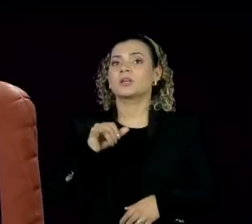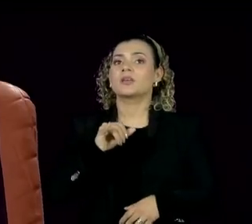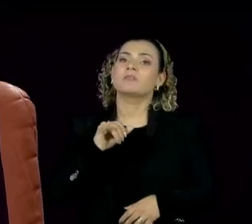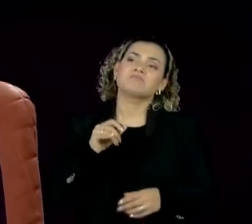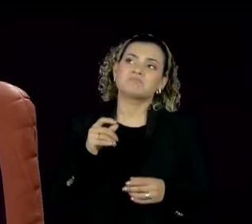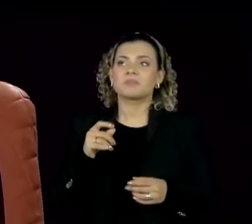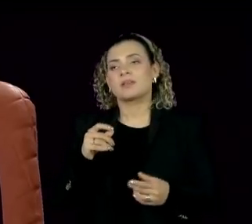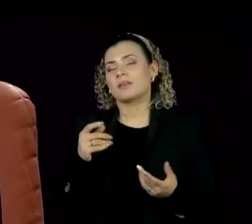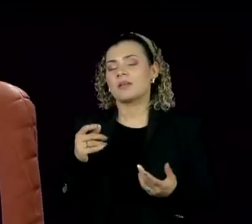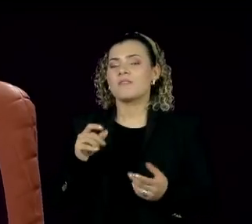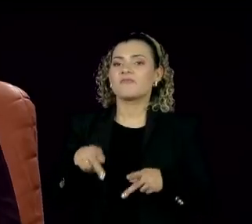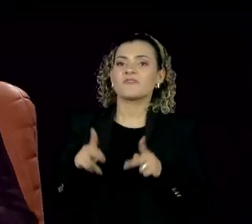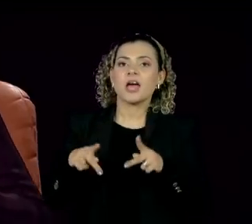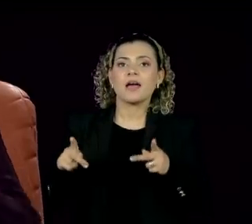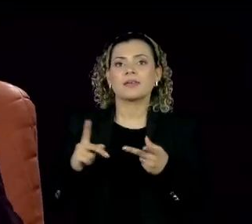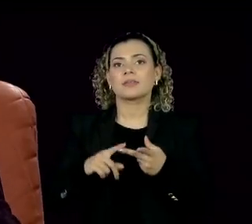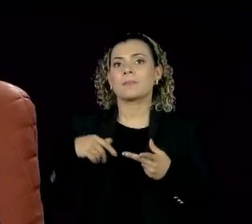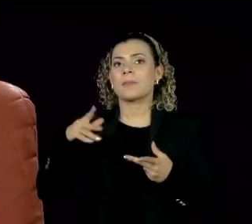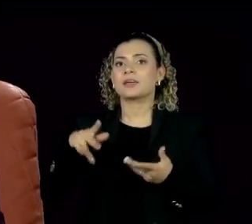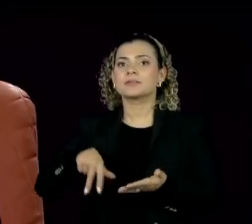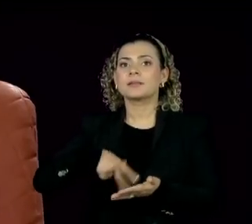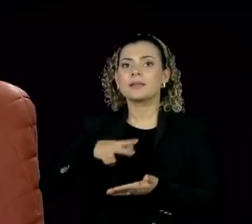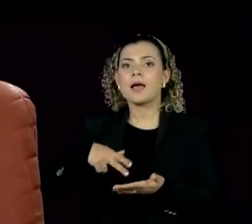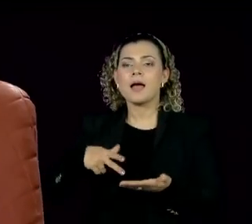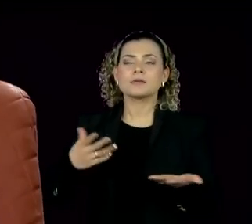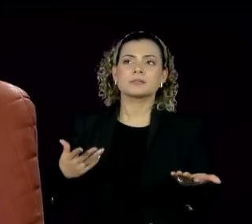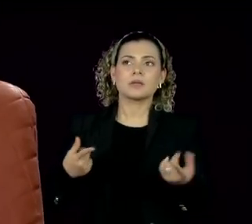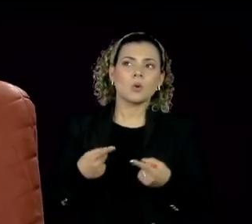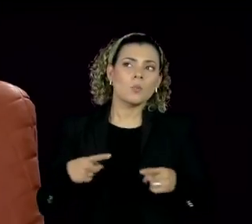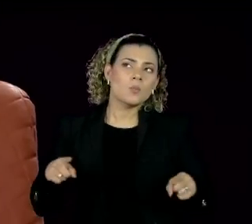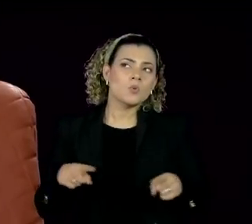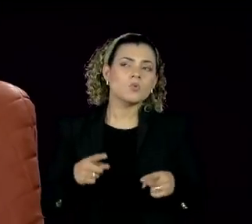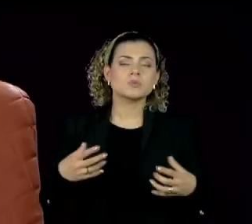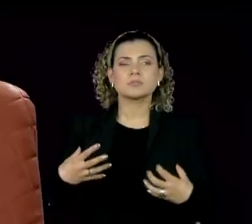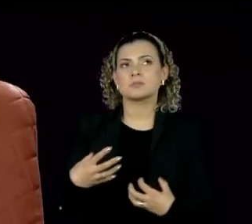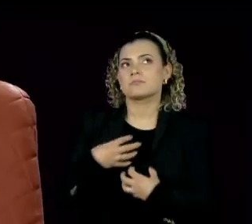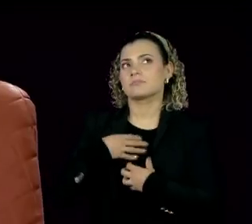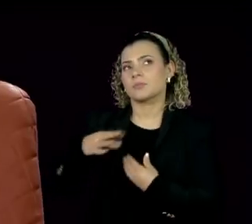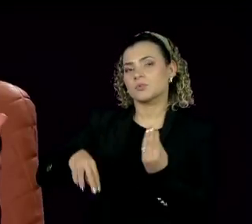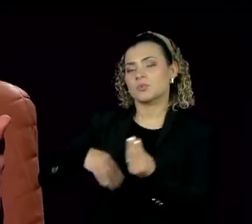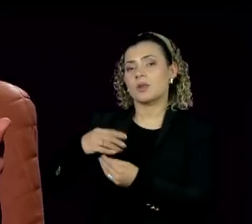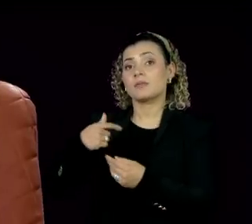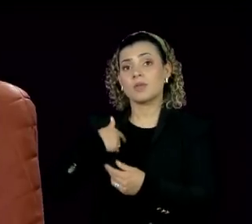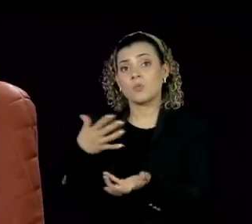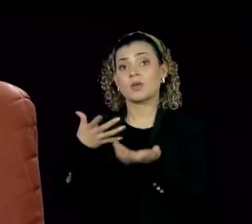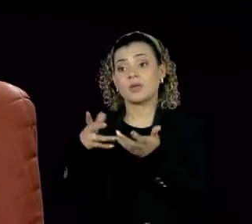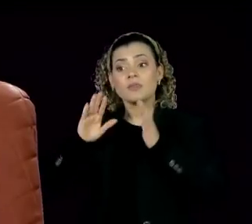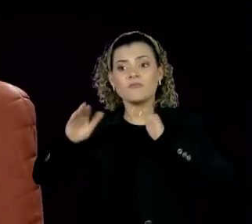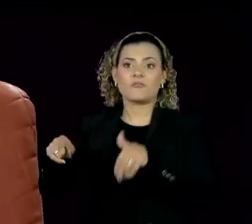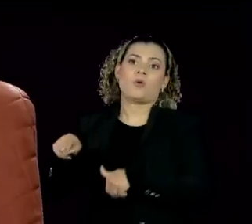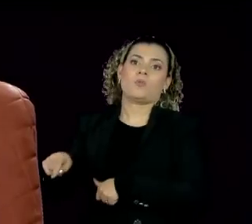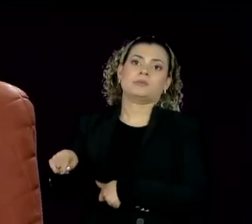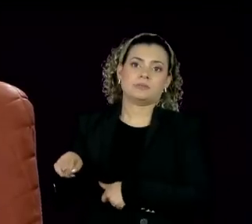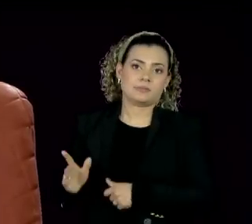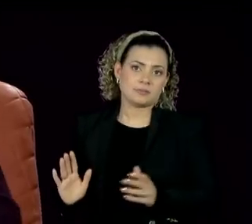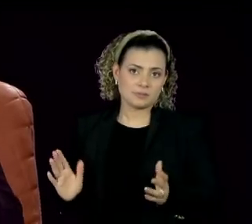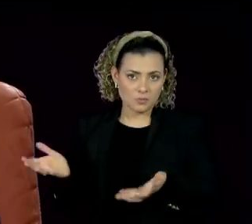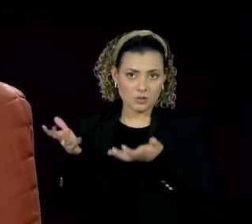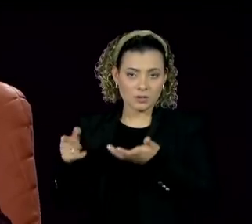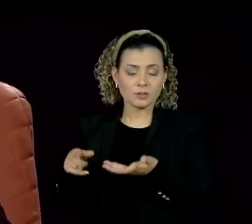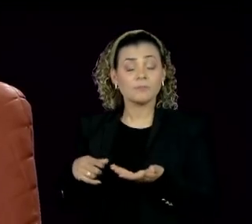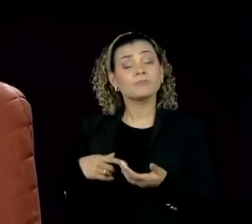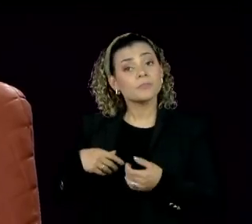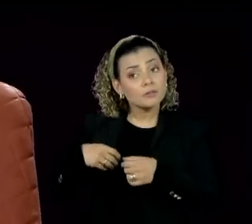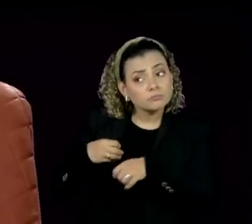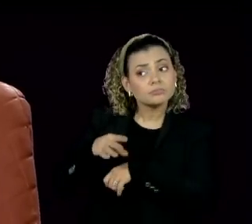funk, muito mais dance music, né? Música dançante. Eu queria fazer um negócio desse. E aí eu